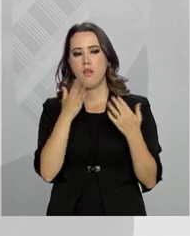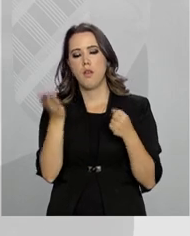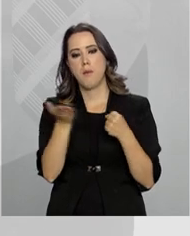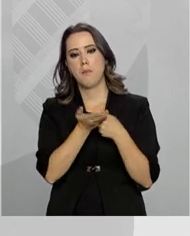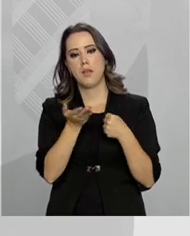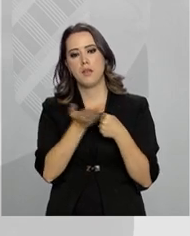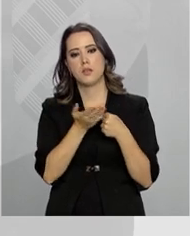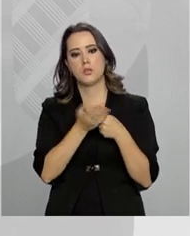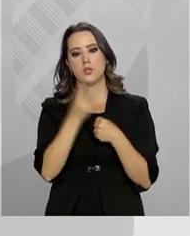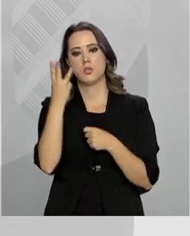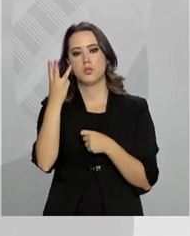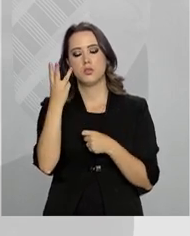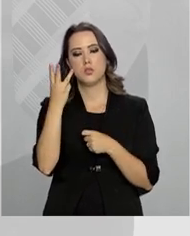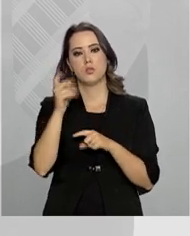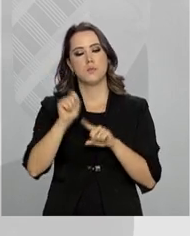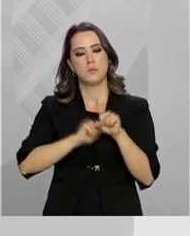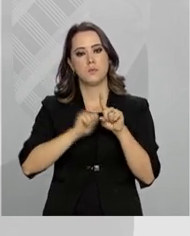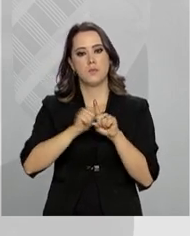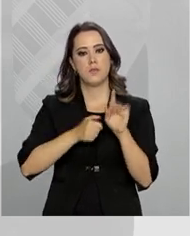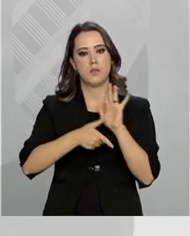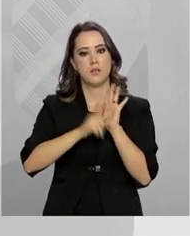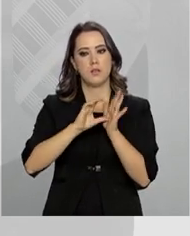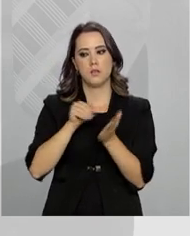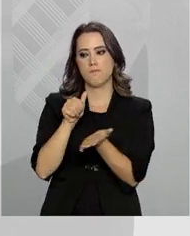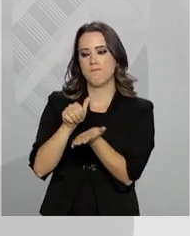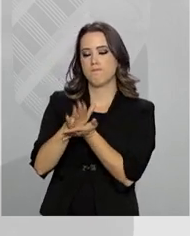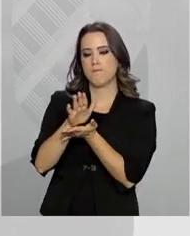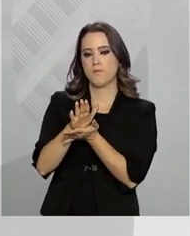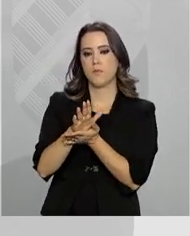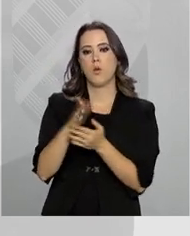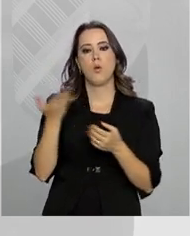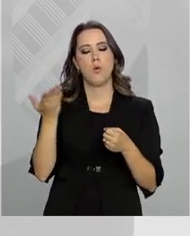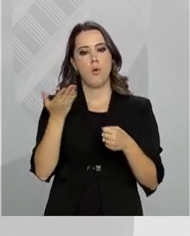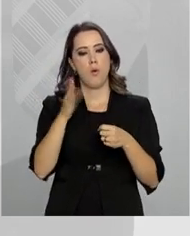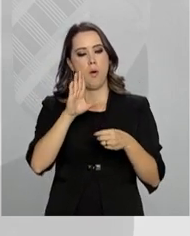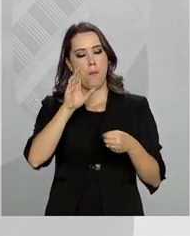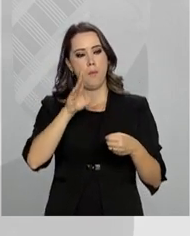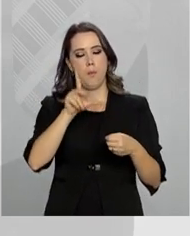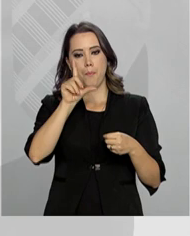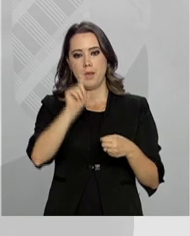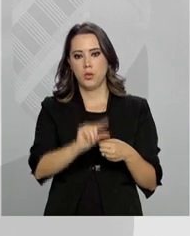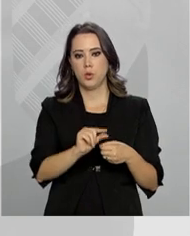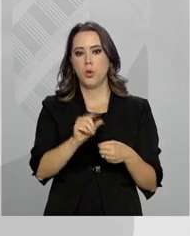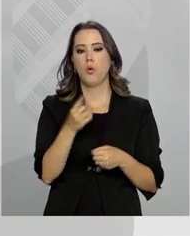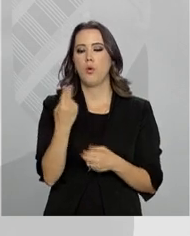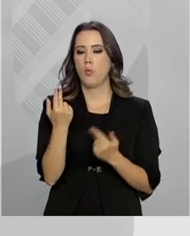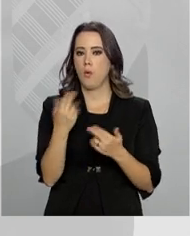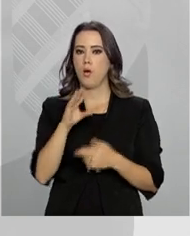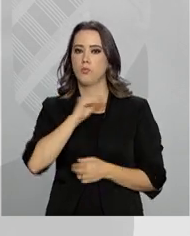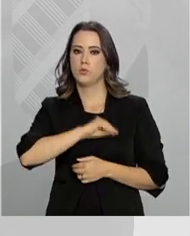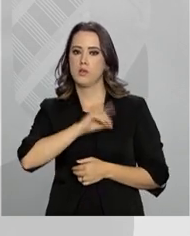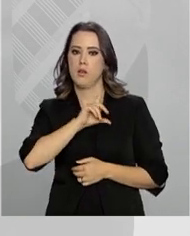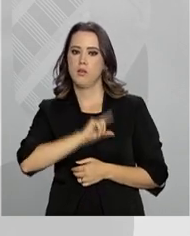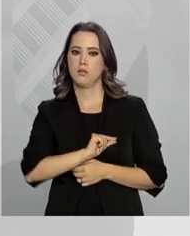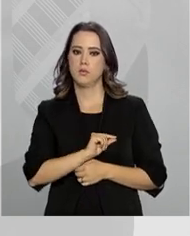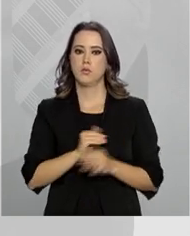dos últimos 3 meses antes da demissão, sendo o menor valor um salário mínimo e o maior